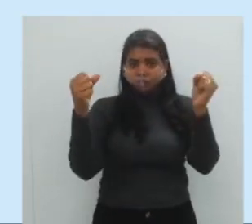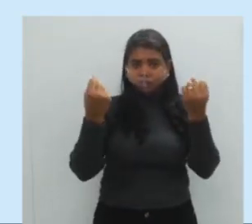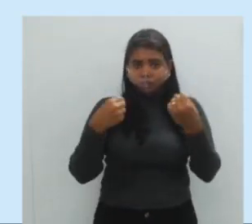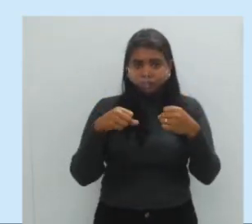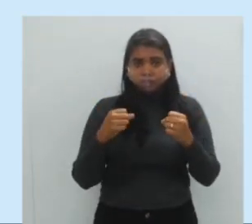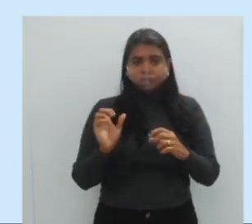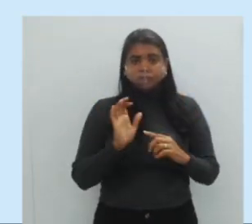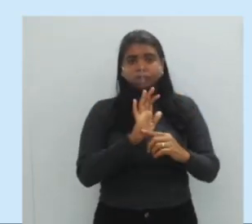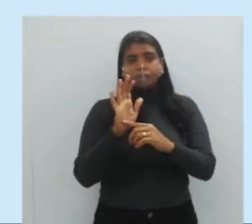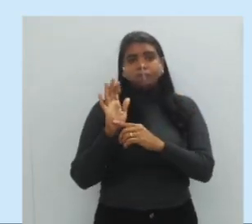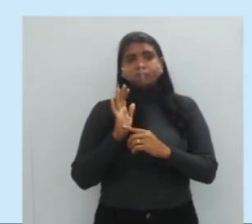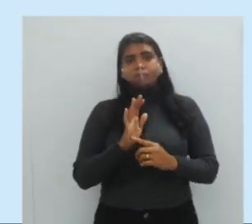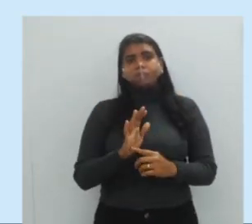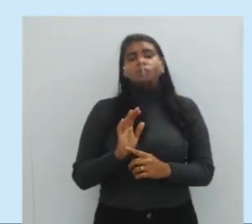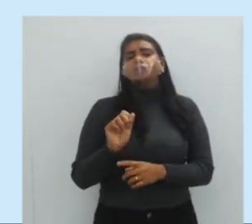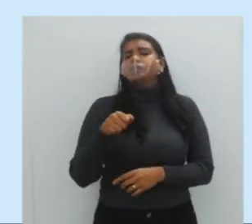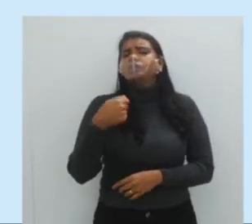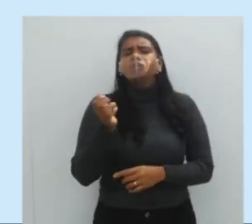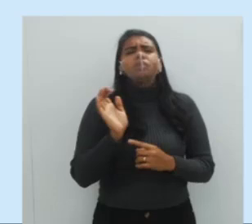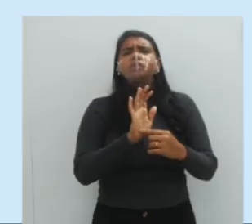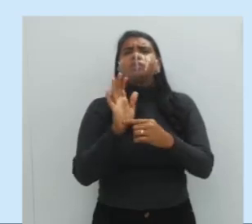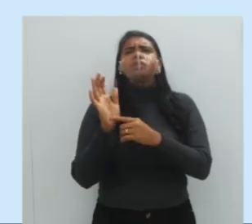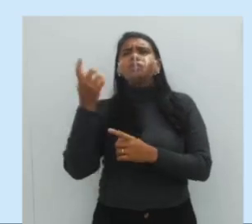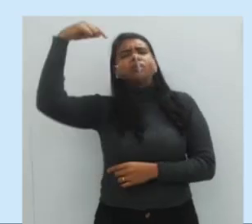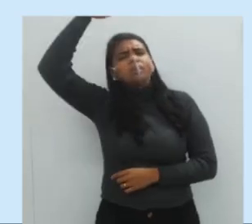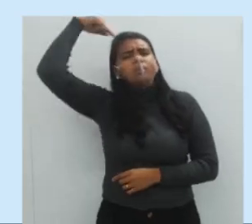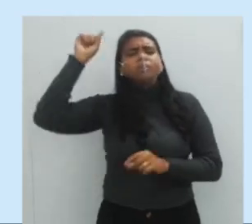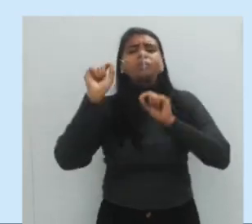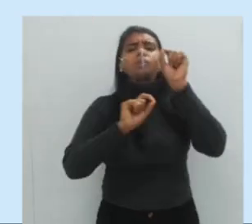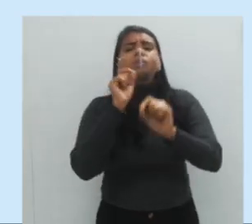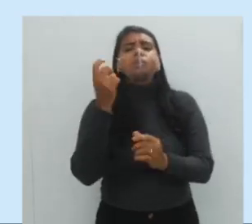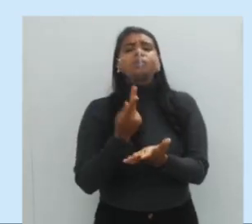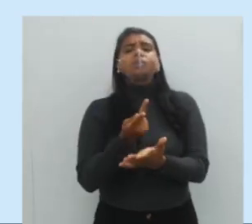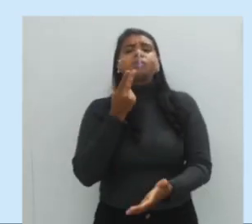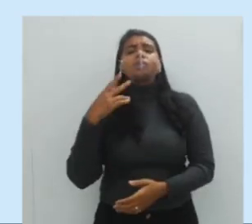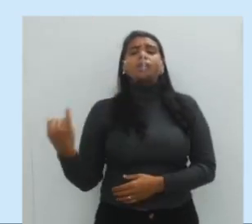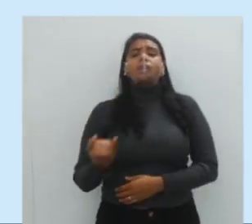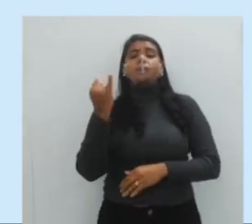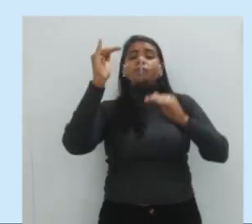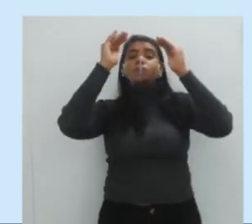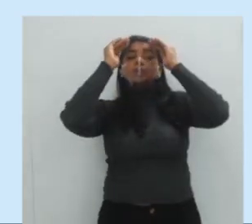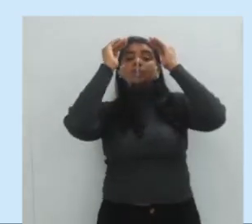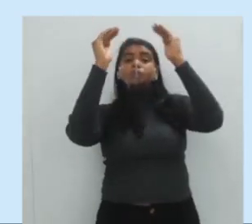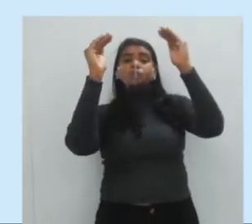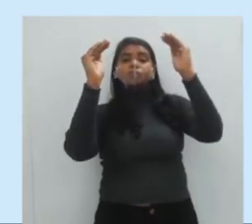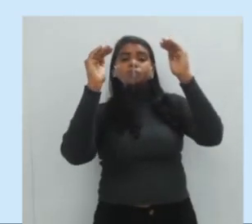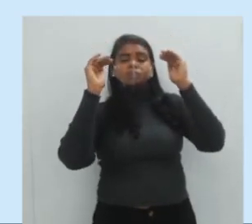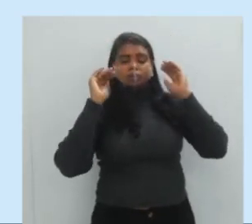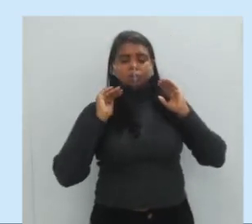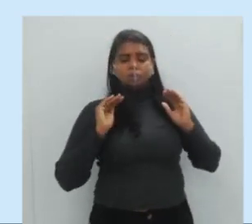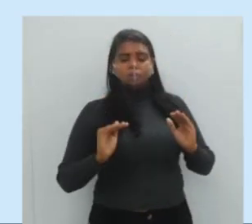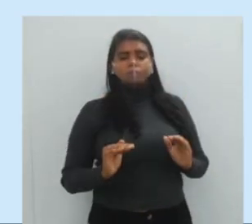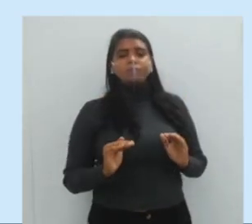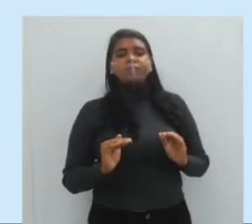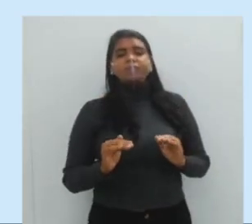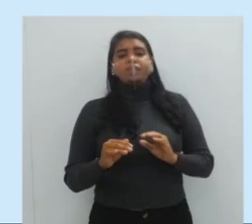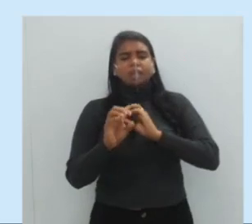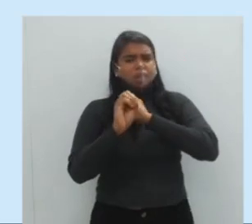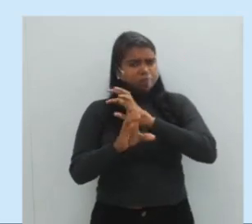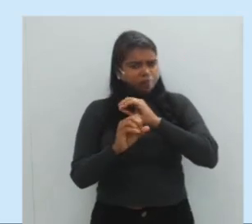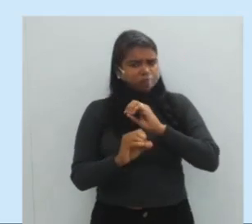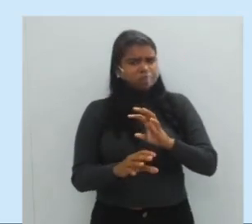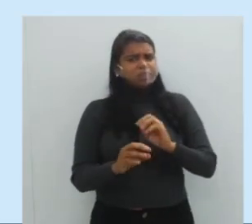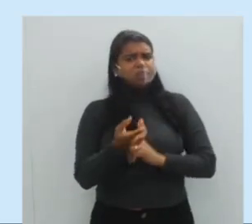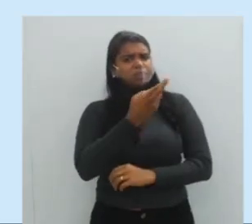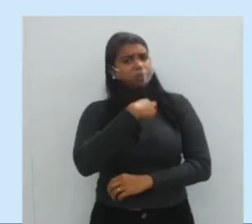mito, certo? Essa questão do símbolo, o símbolo sagrado, e é importante o respeito. Em nossas aulas do